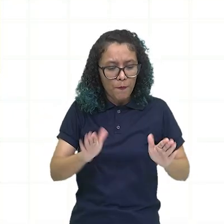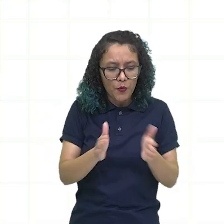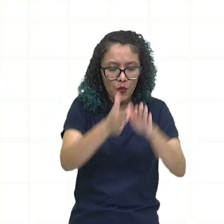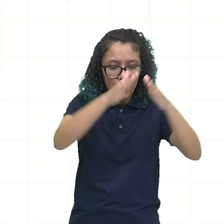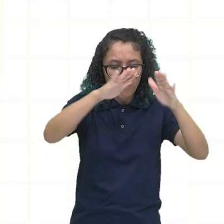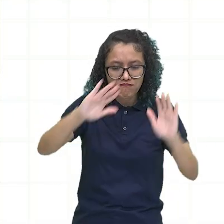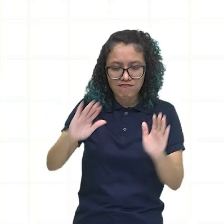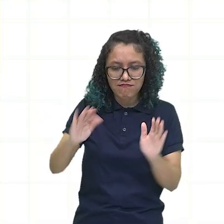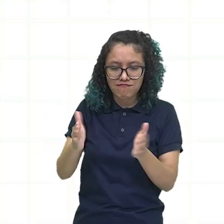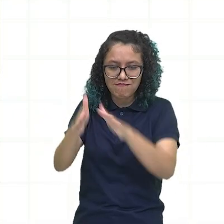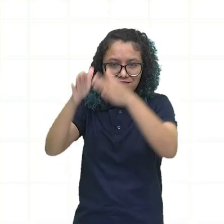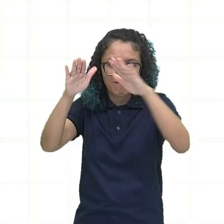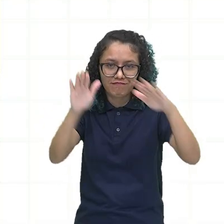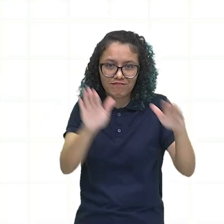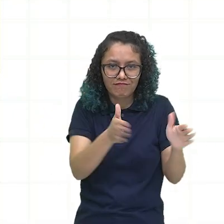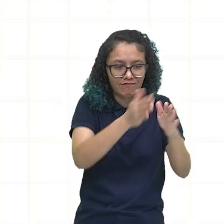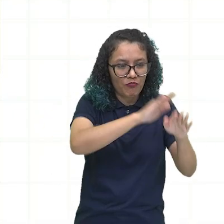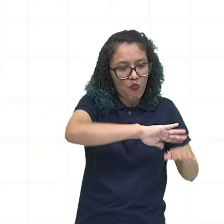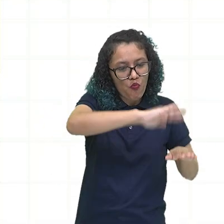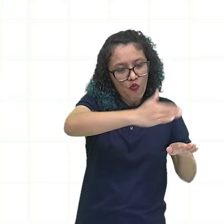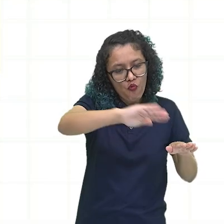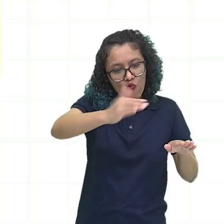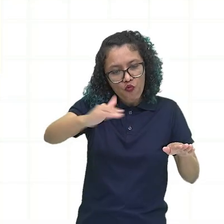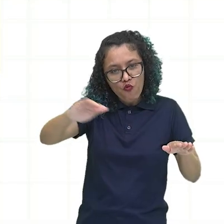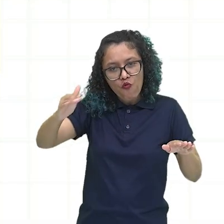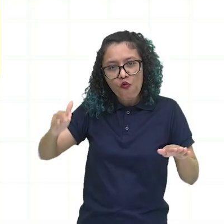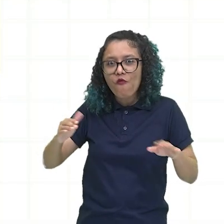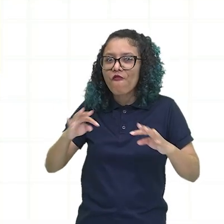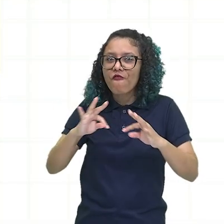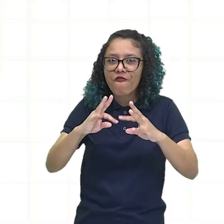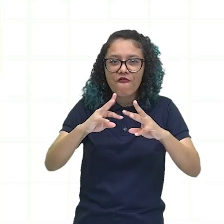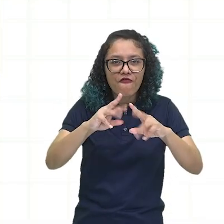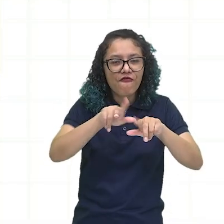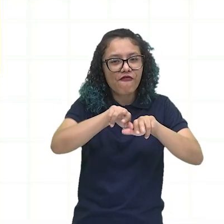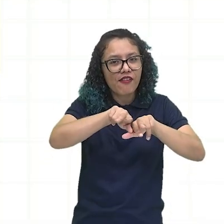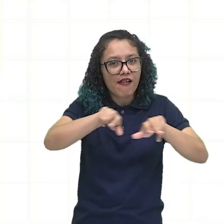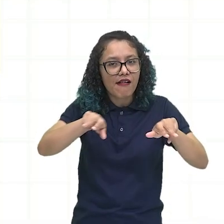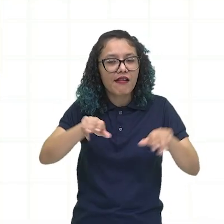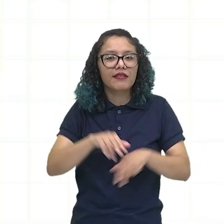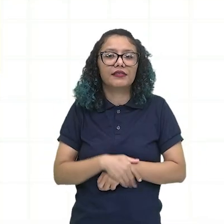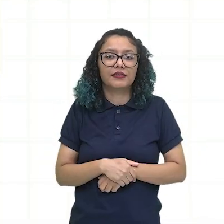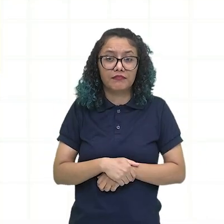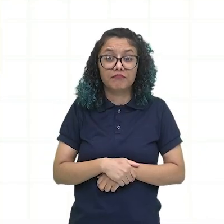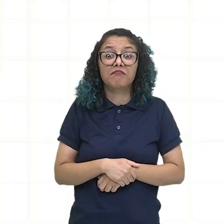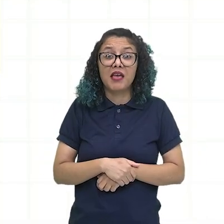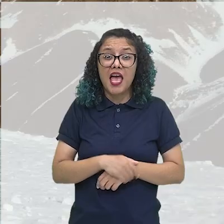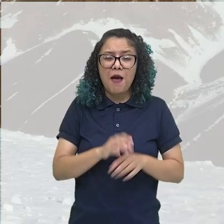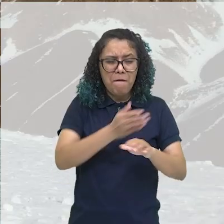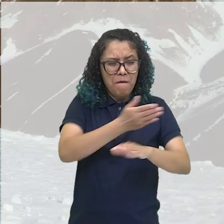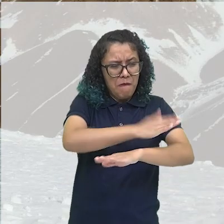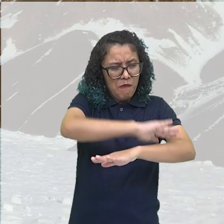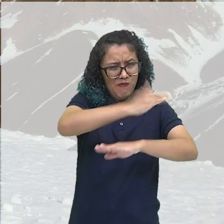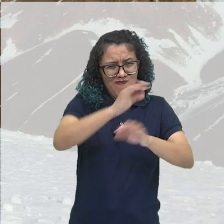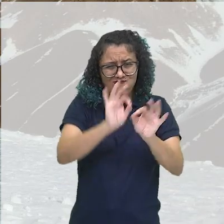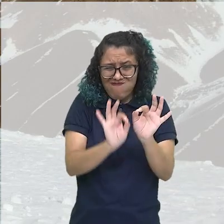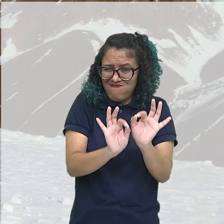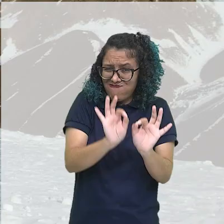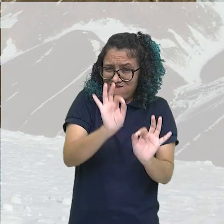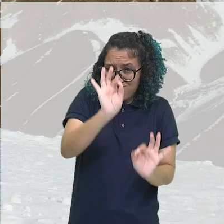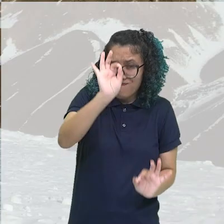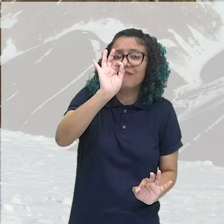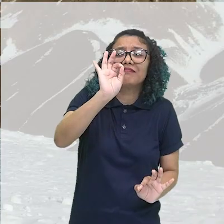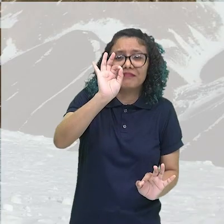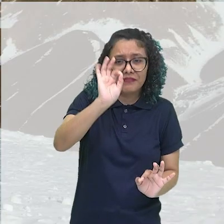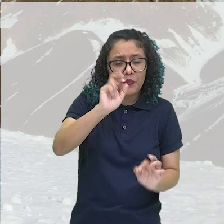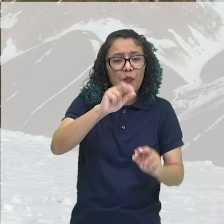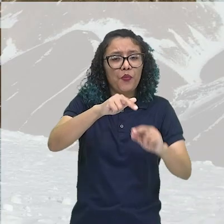próprias catedrais rochosas. Imaginem vocês, né, que essas montanhas podem ser muito altas, e aí, por